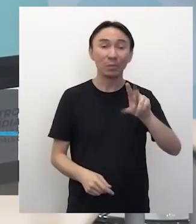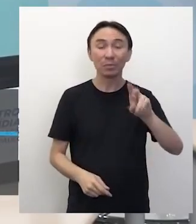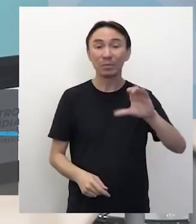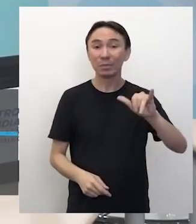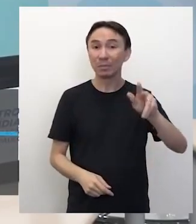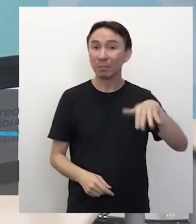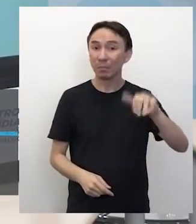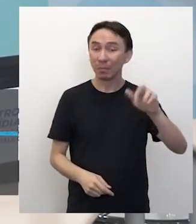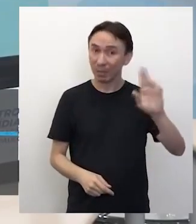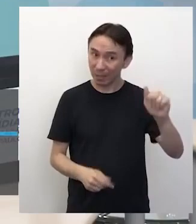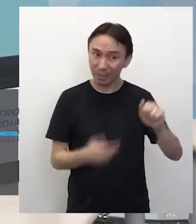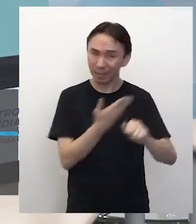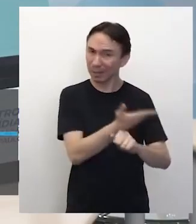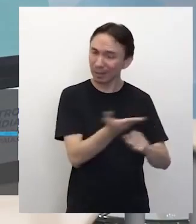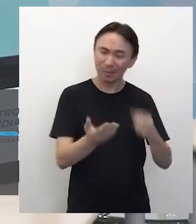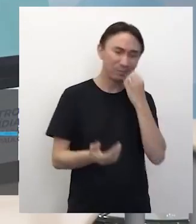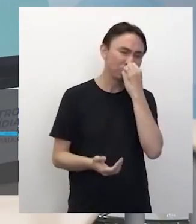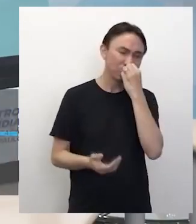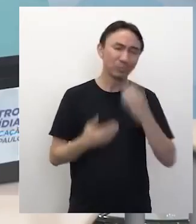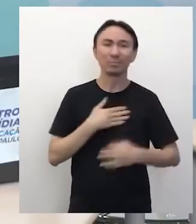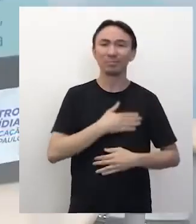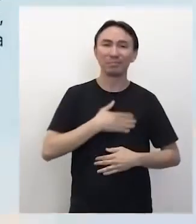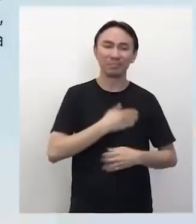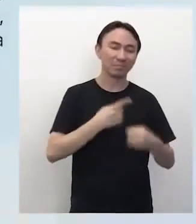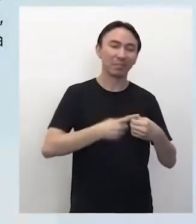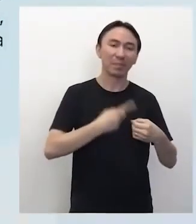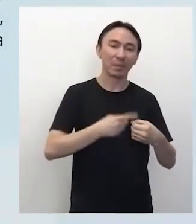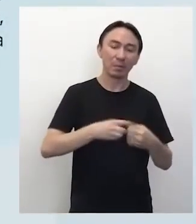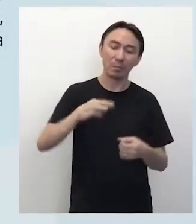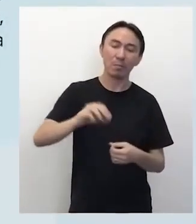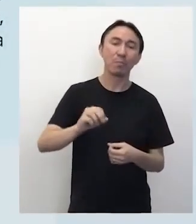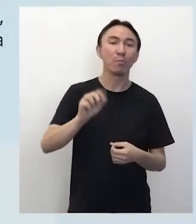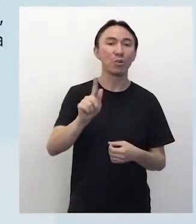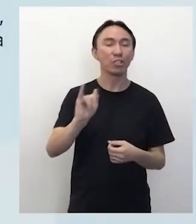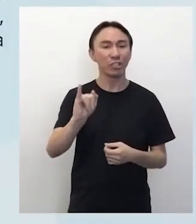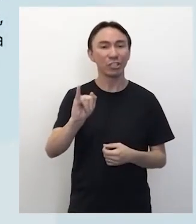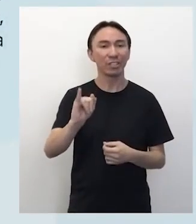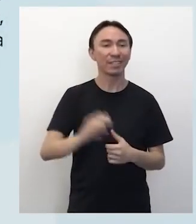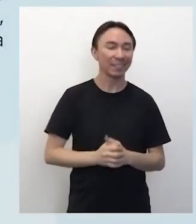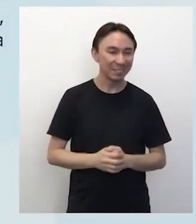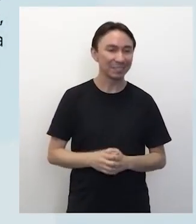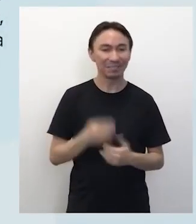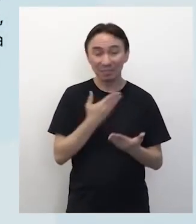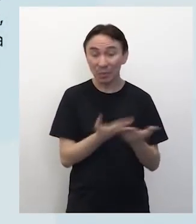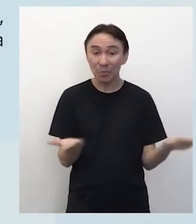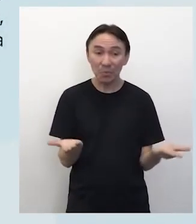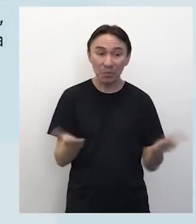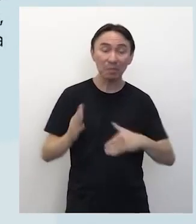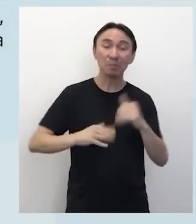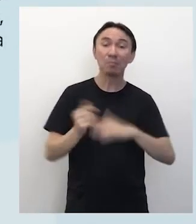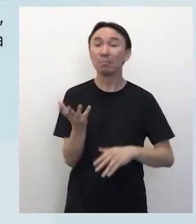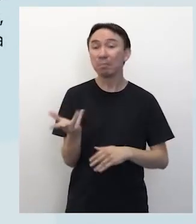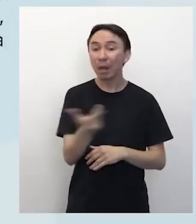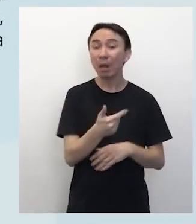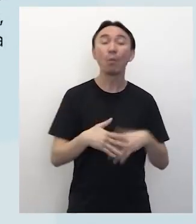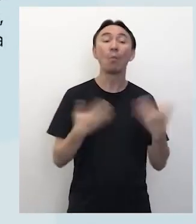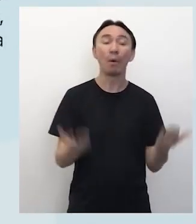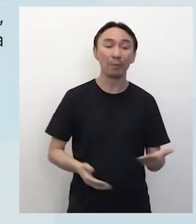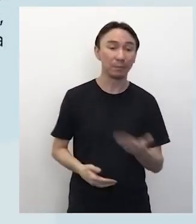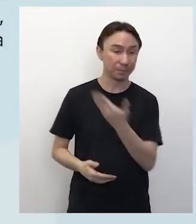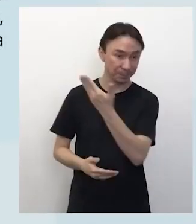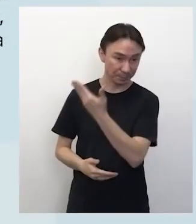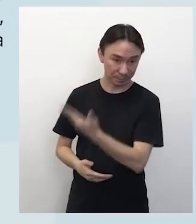de geografia. O que nós iremos trabalhar hoje? Qual é a habilidade que nós iremos explorar hoje? Será